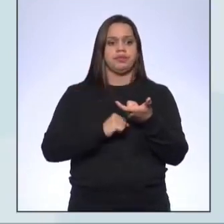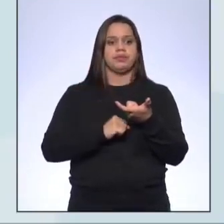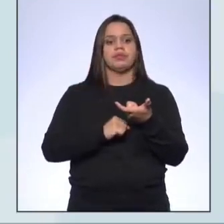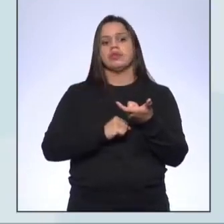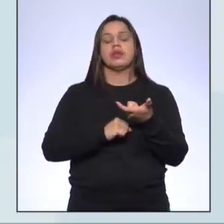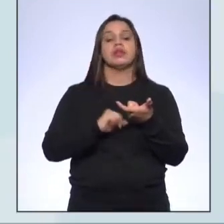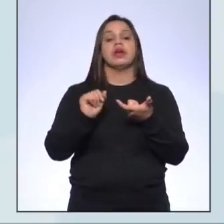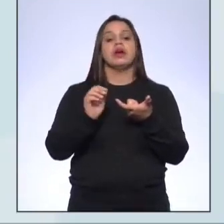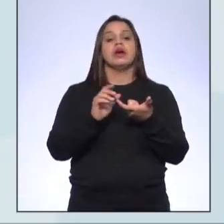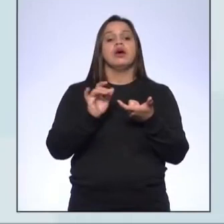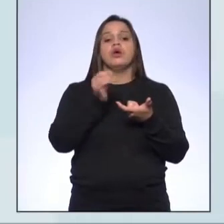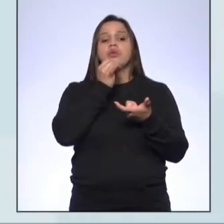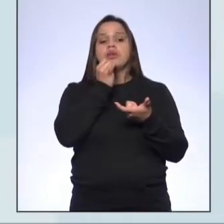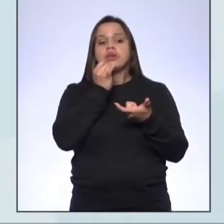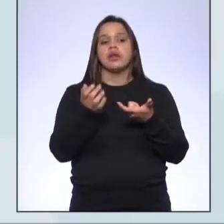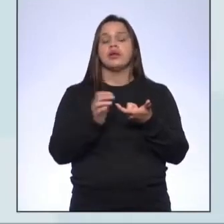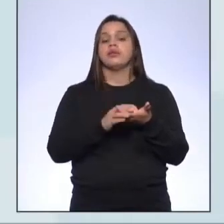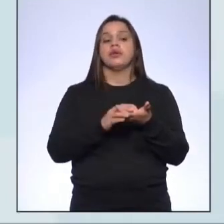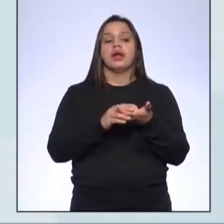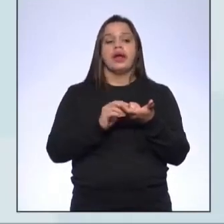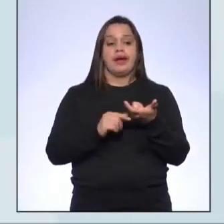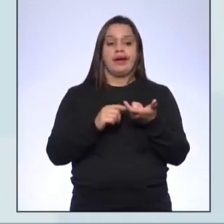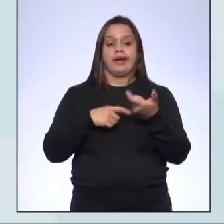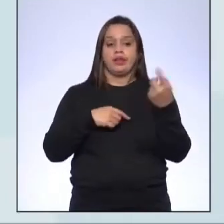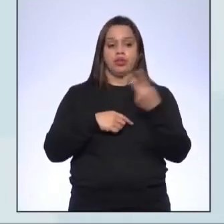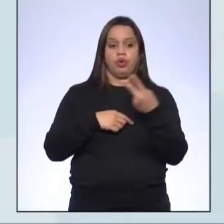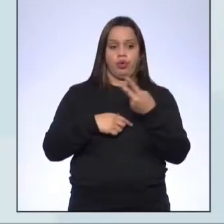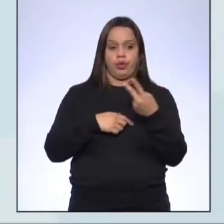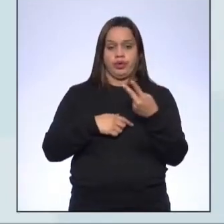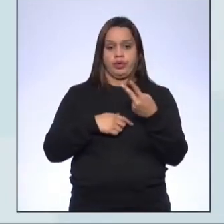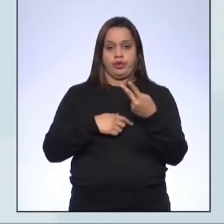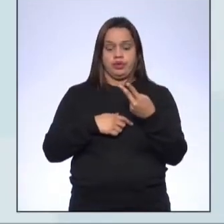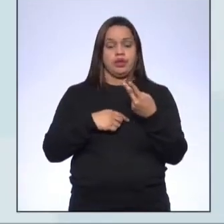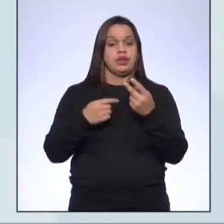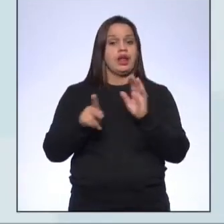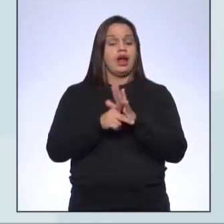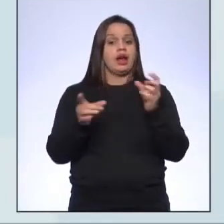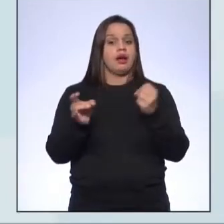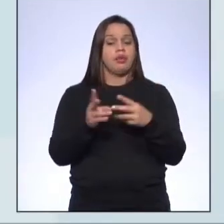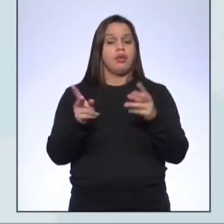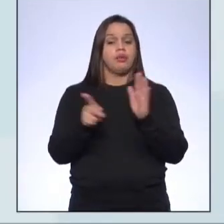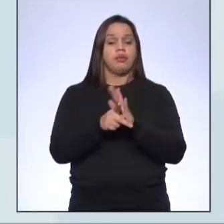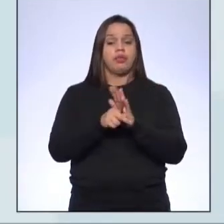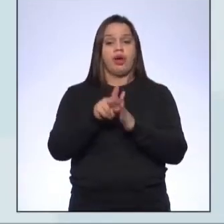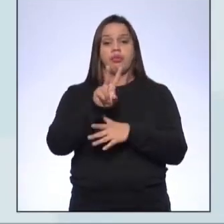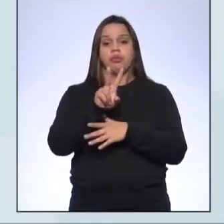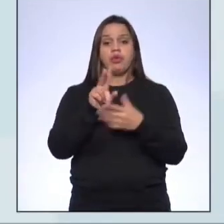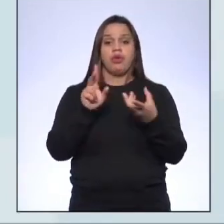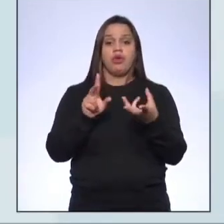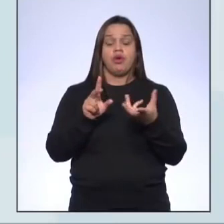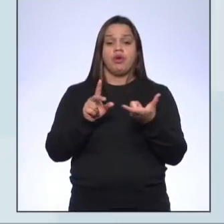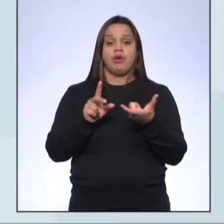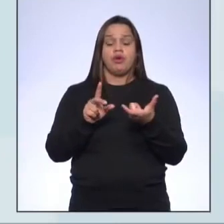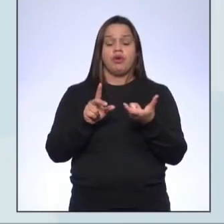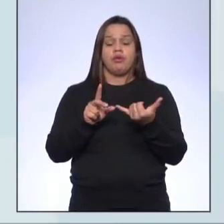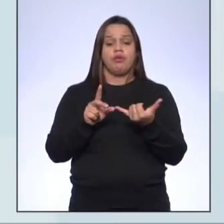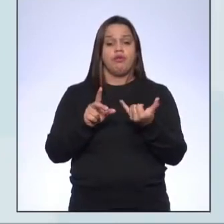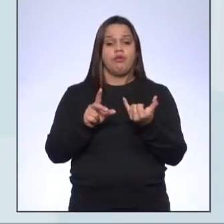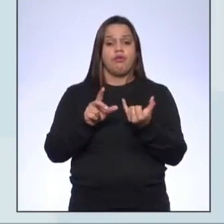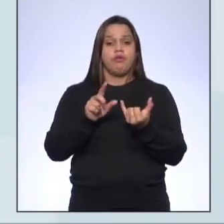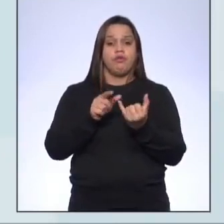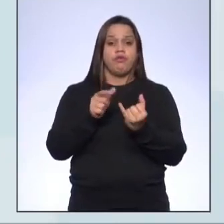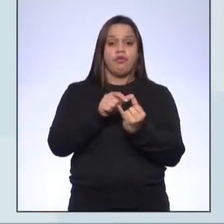em vogal mais Y. Então, aqui prestem bastante atenção nessa regra. Se antes do Y for uma vogal,